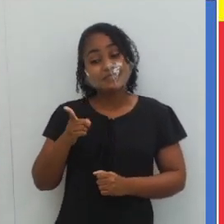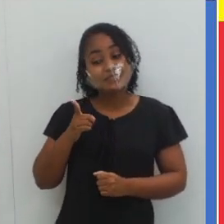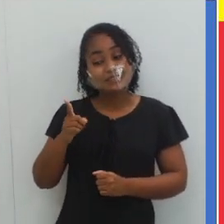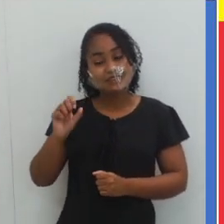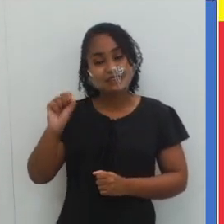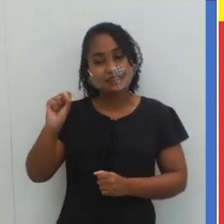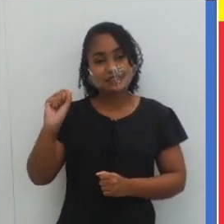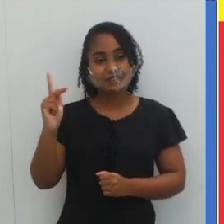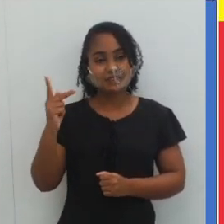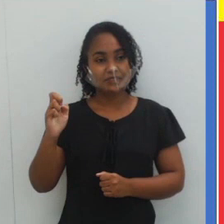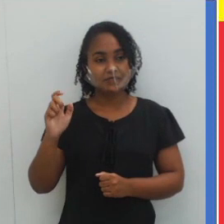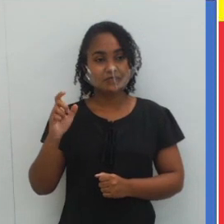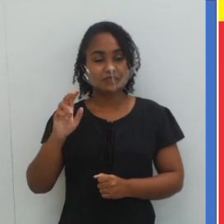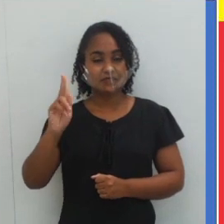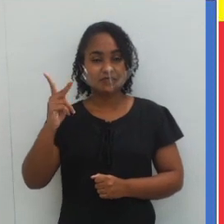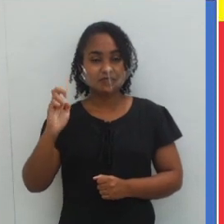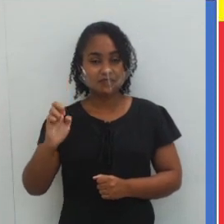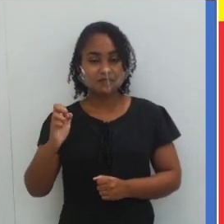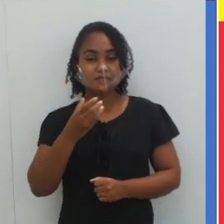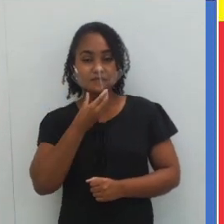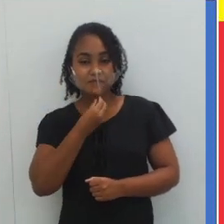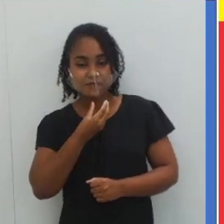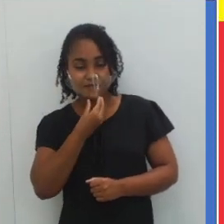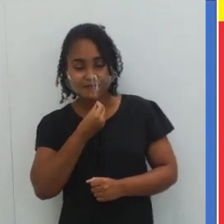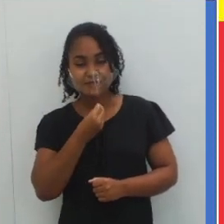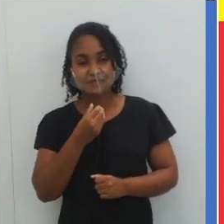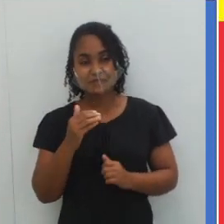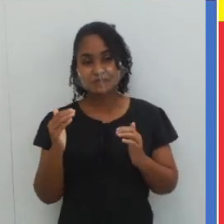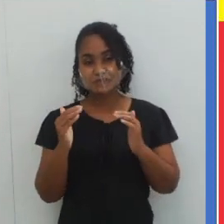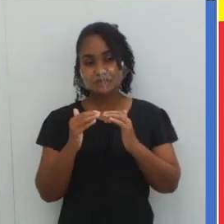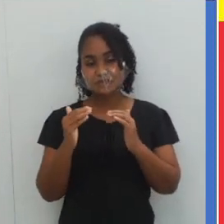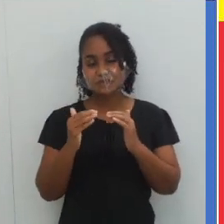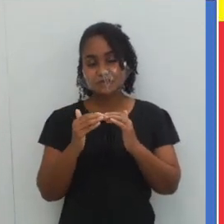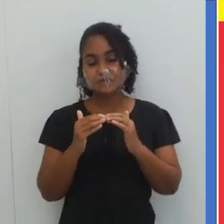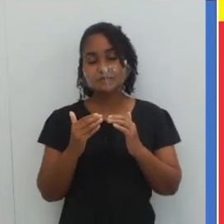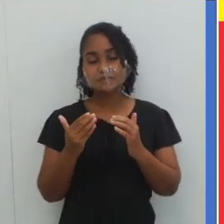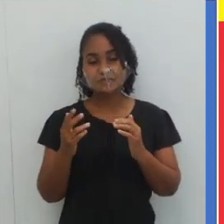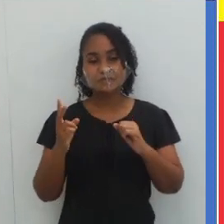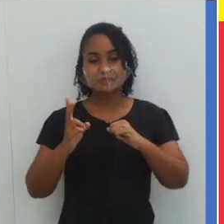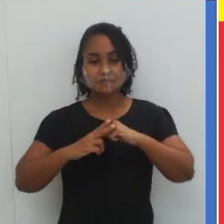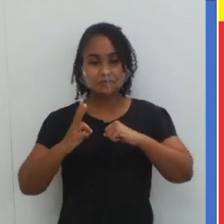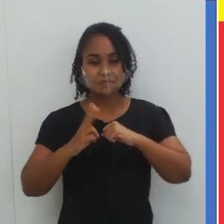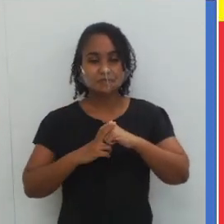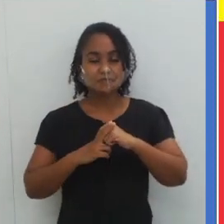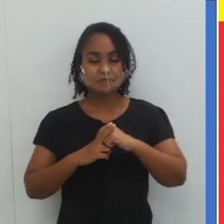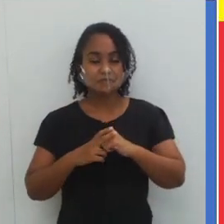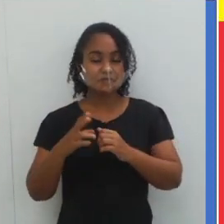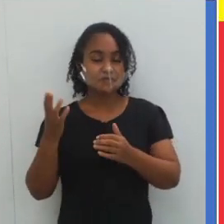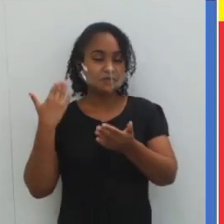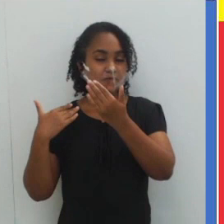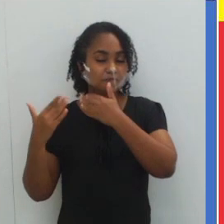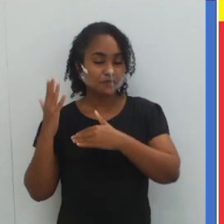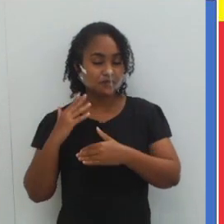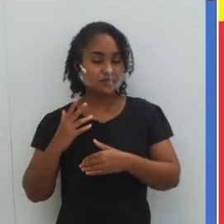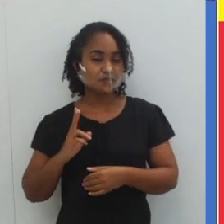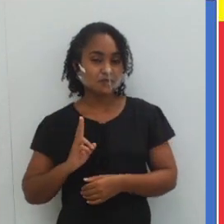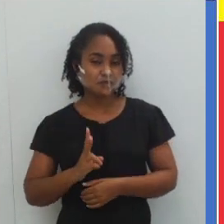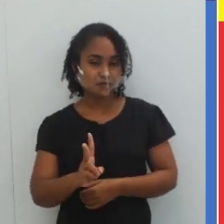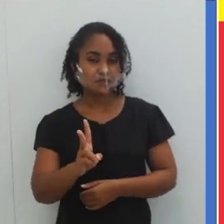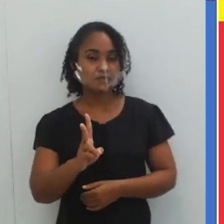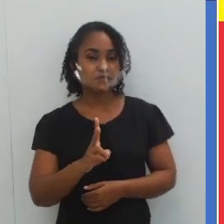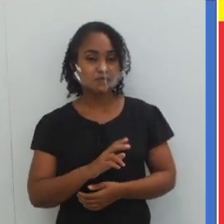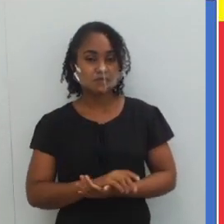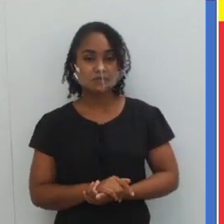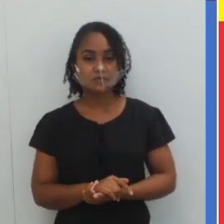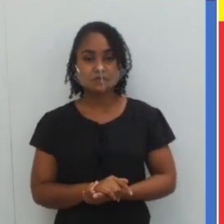she, ela, he, ele, e o verbo to be, que combina com esses dois no past continuous, que